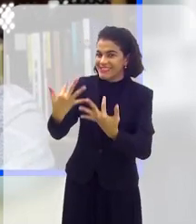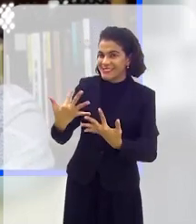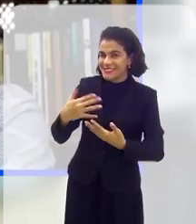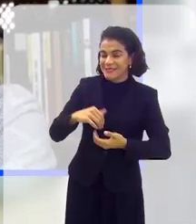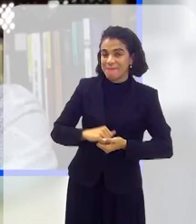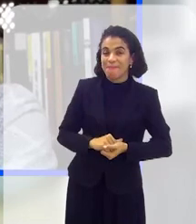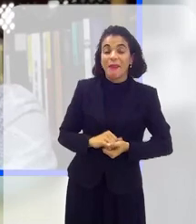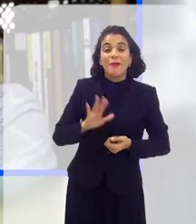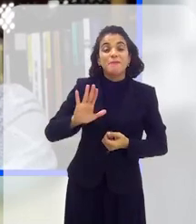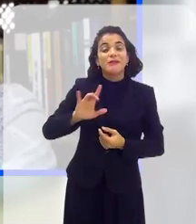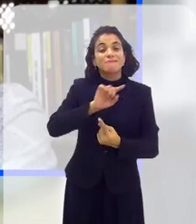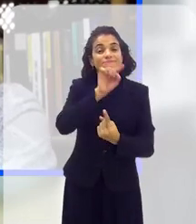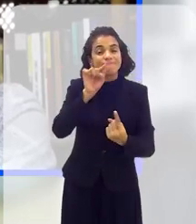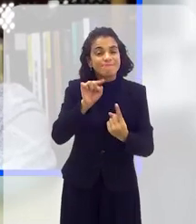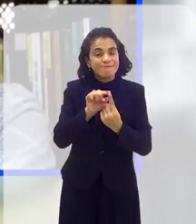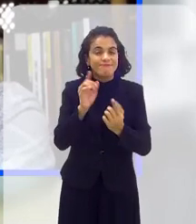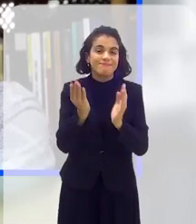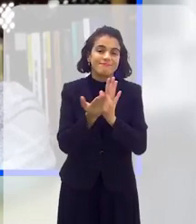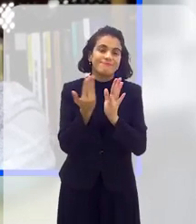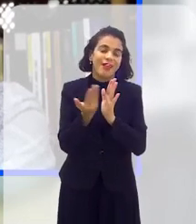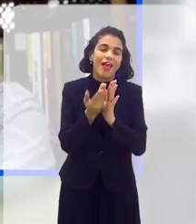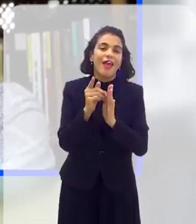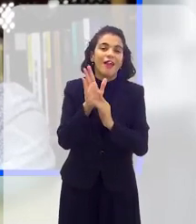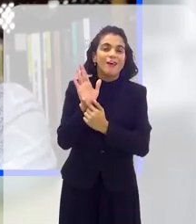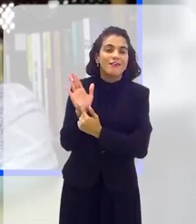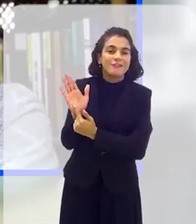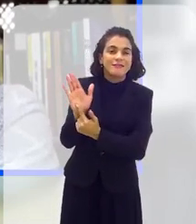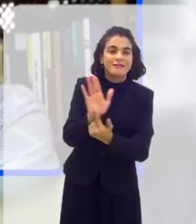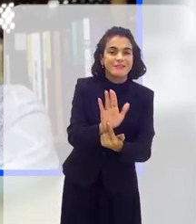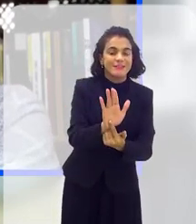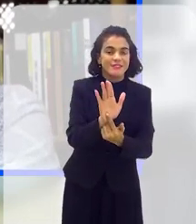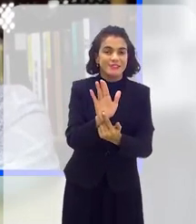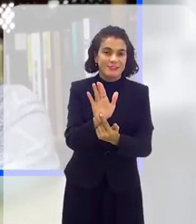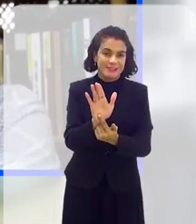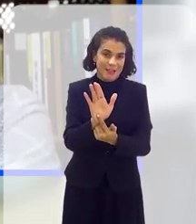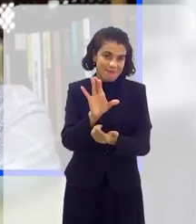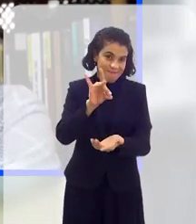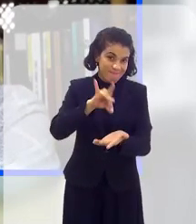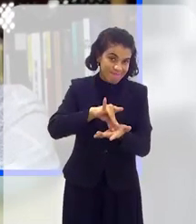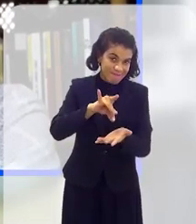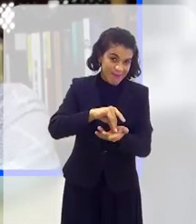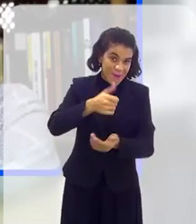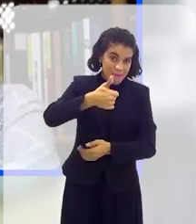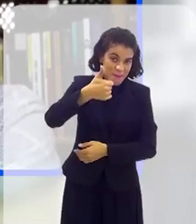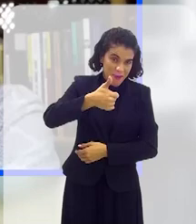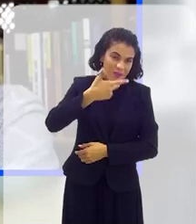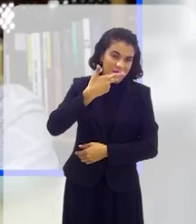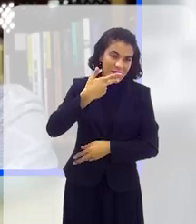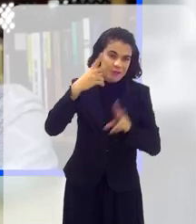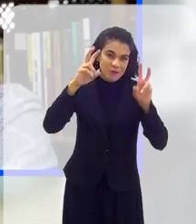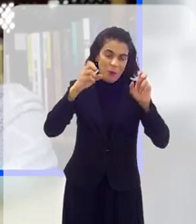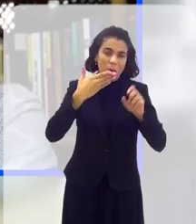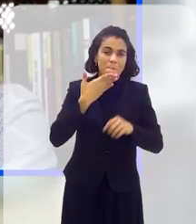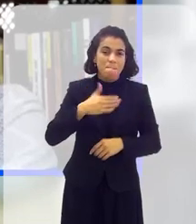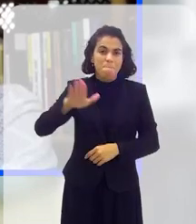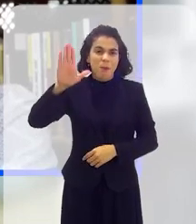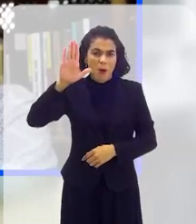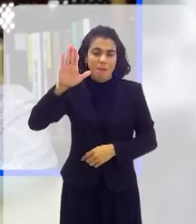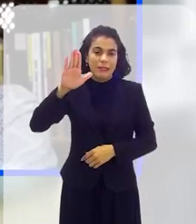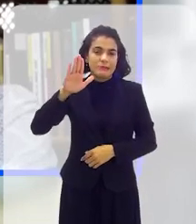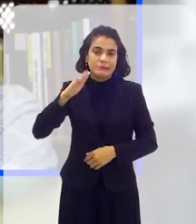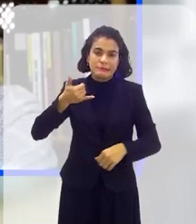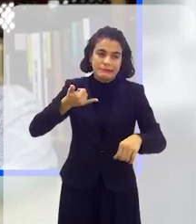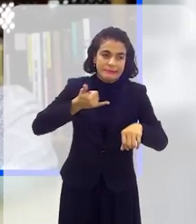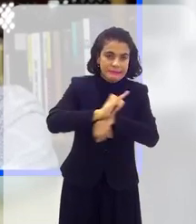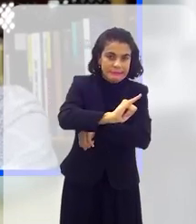tem uma explicação. Mas a ideia maior era mostrar exatamente essa, primeiro, essa questão que eu falei das